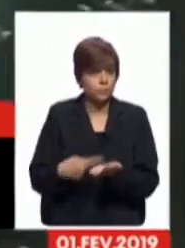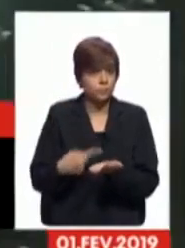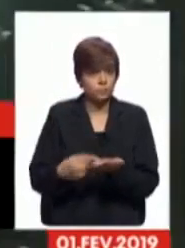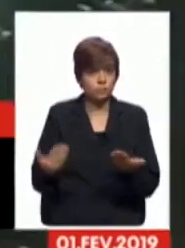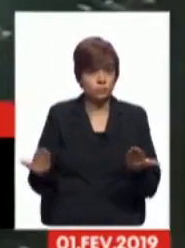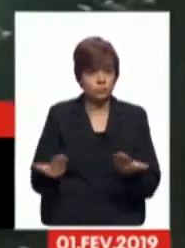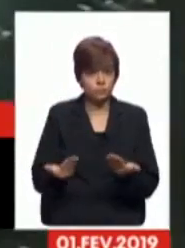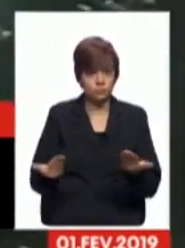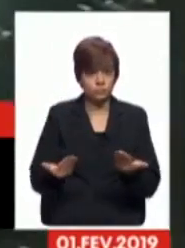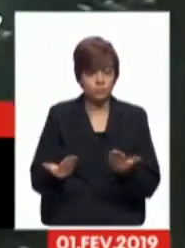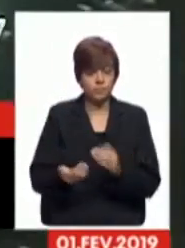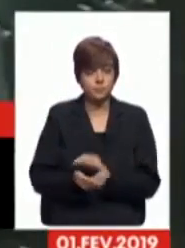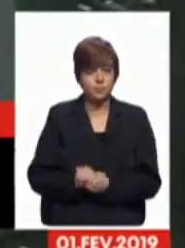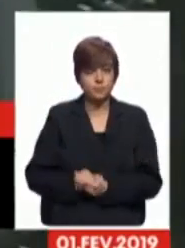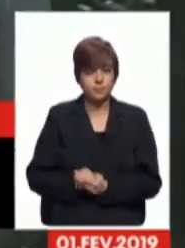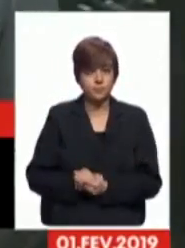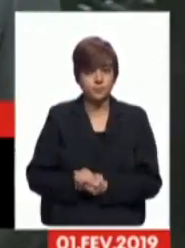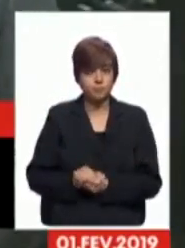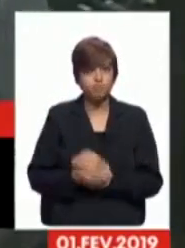assumimos.